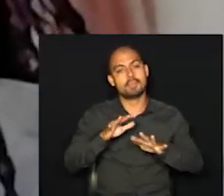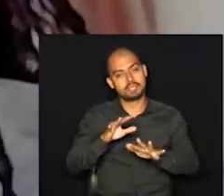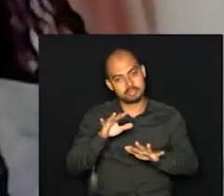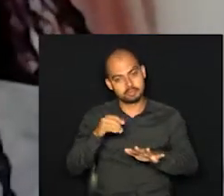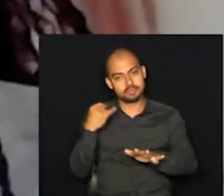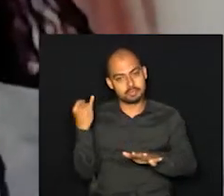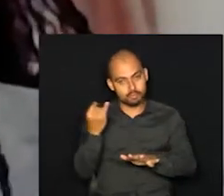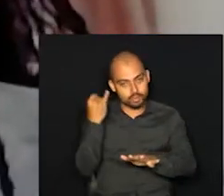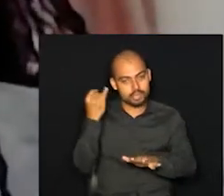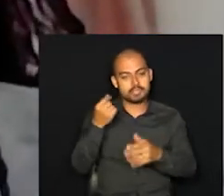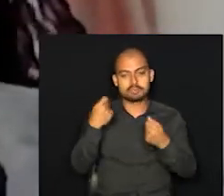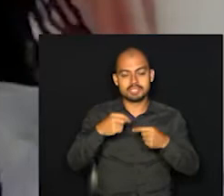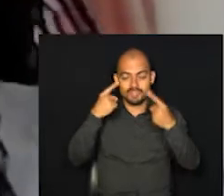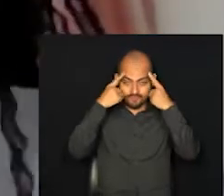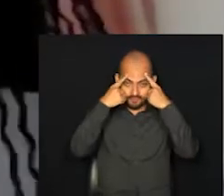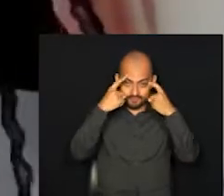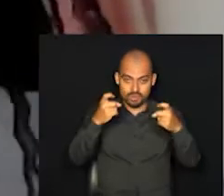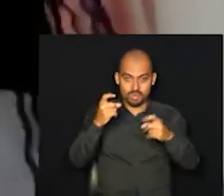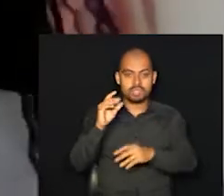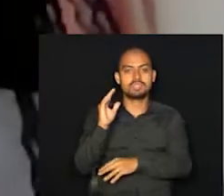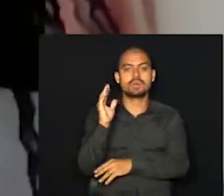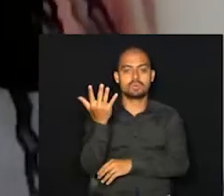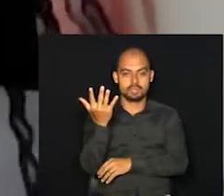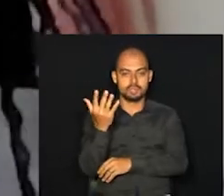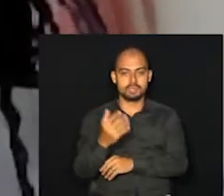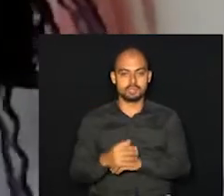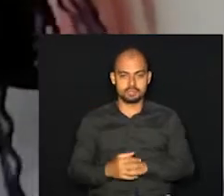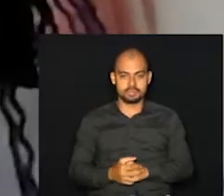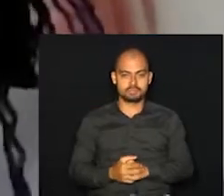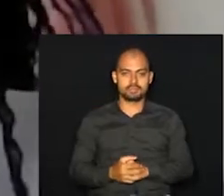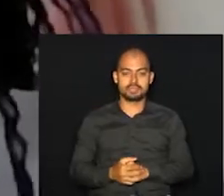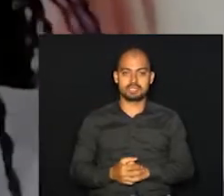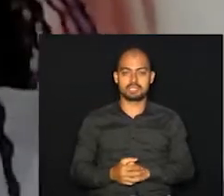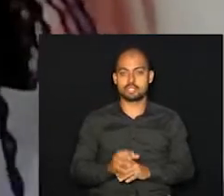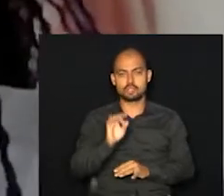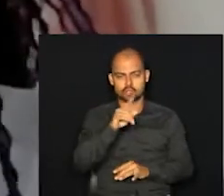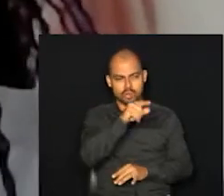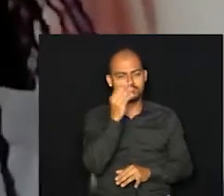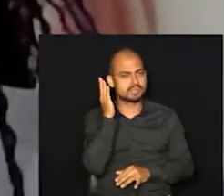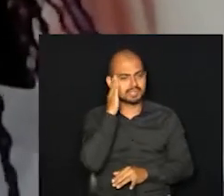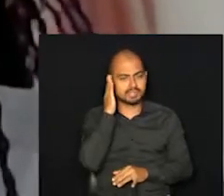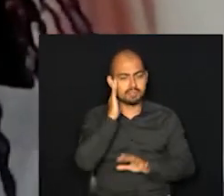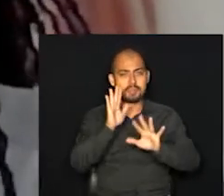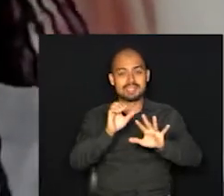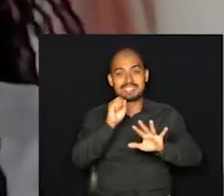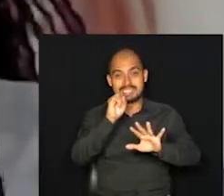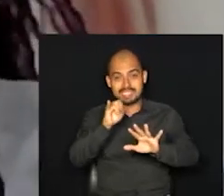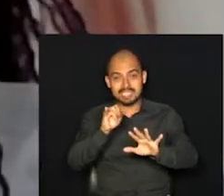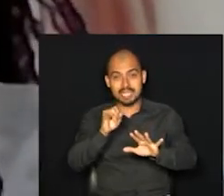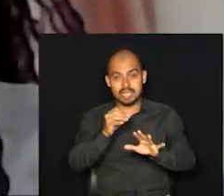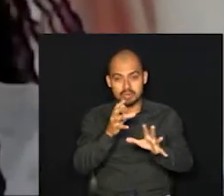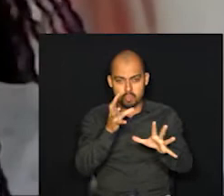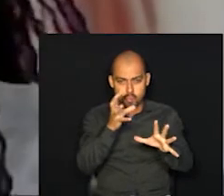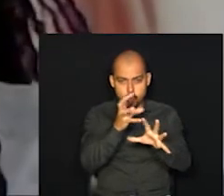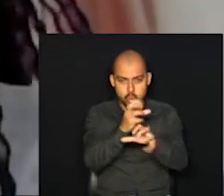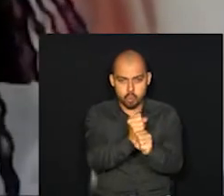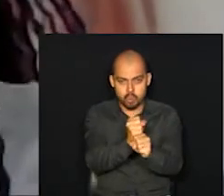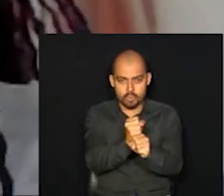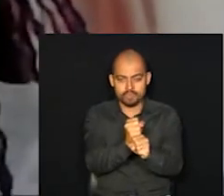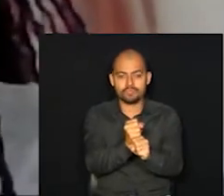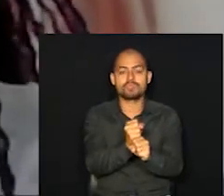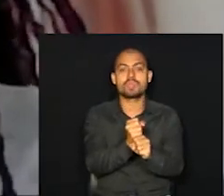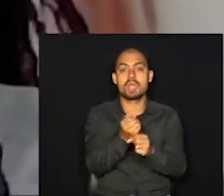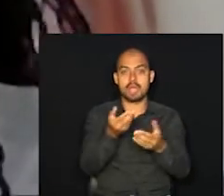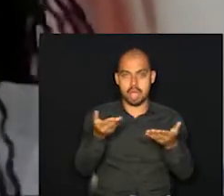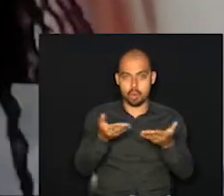de violência que está acontecendo. E tem muita, viu? Esse é só o que a gente está sabendo. Mas se você levantar, agora, por exemplo, nós estamos aqui